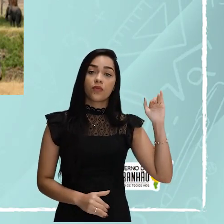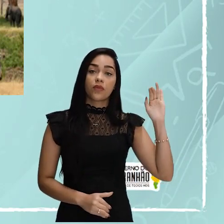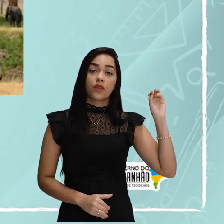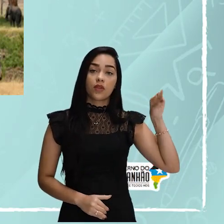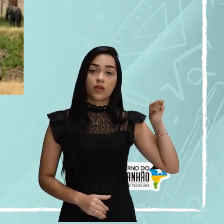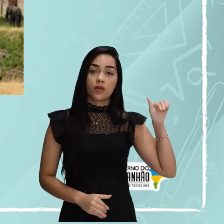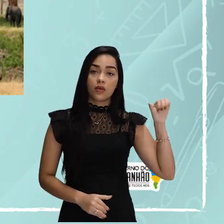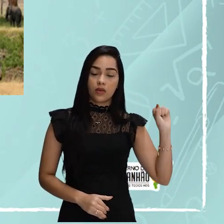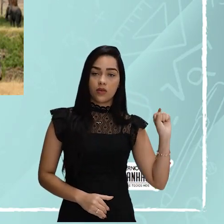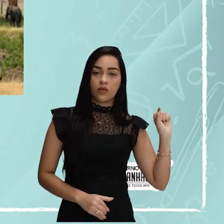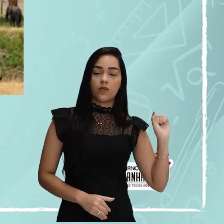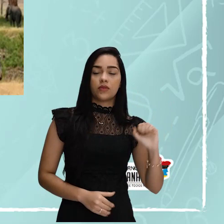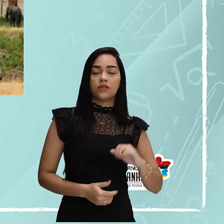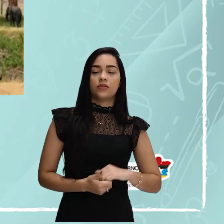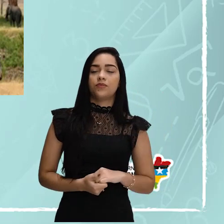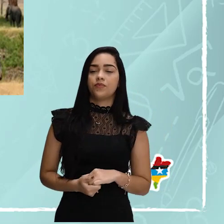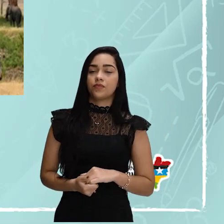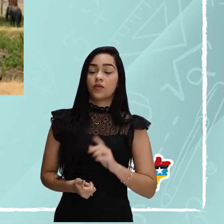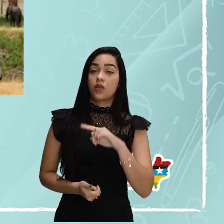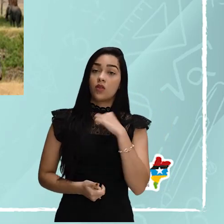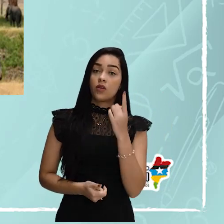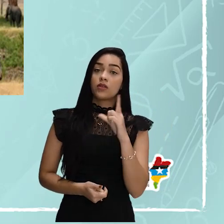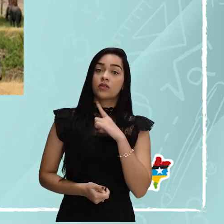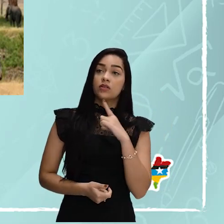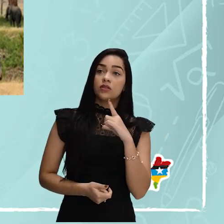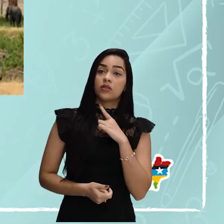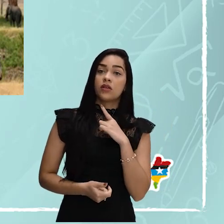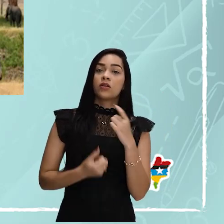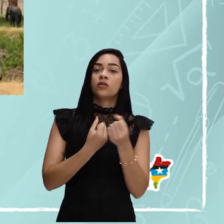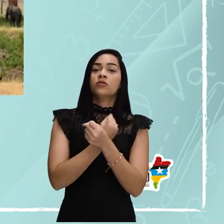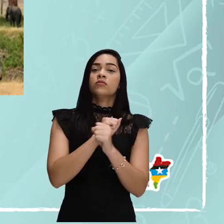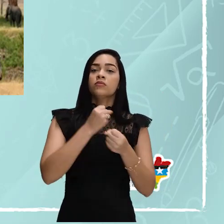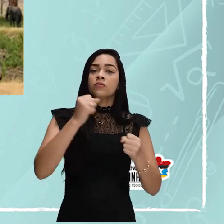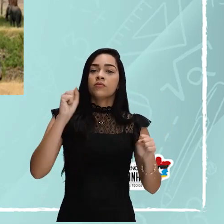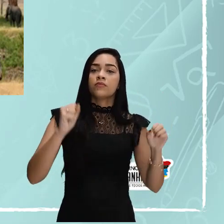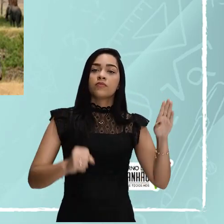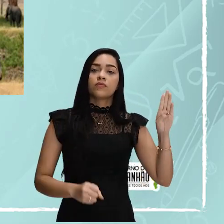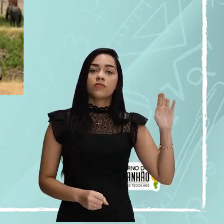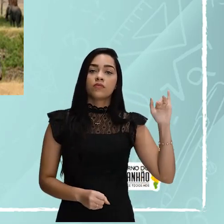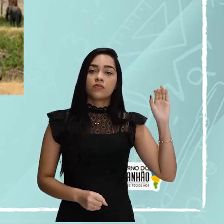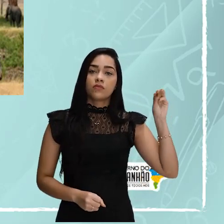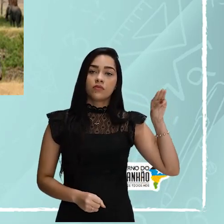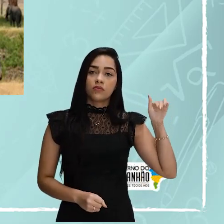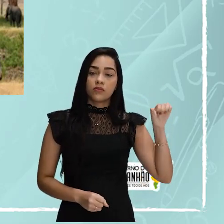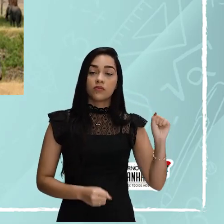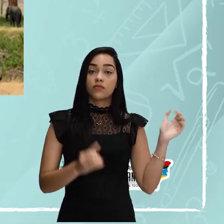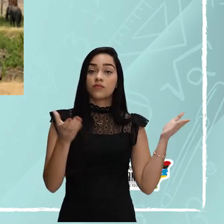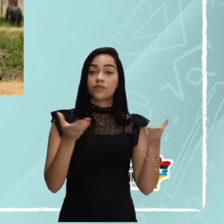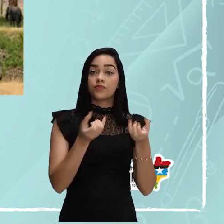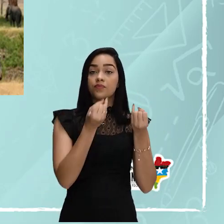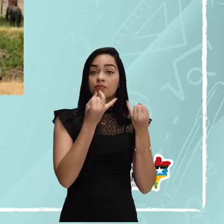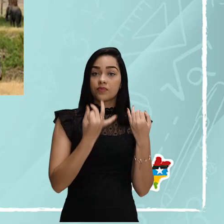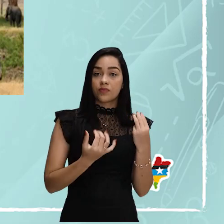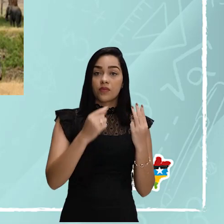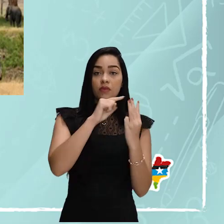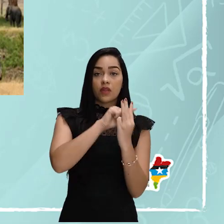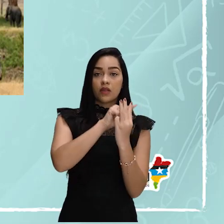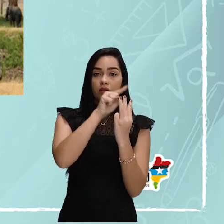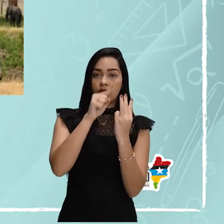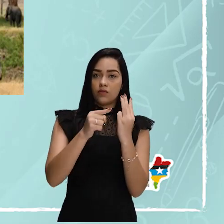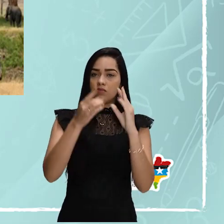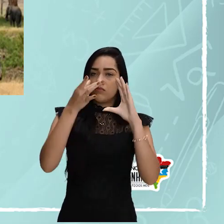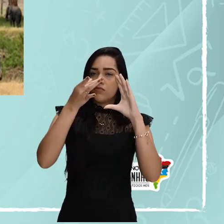principalmente aqui o epinociclo, onde nós vamos ter os grandes biomas terrestres. Então, agora vamos falar sobre cada